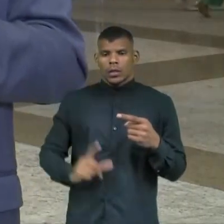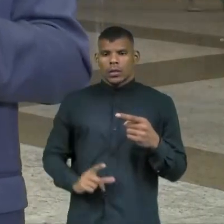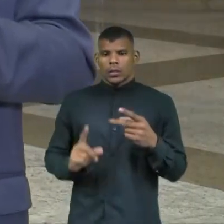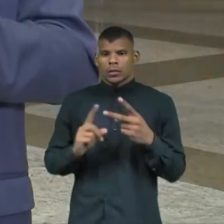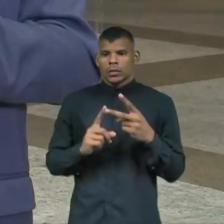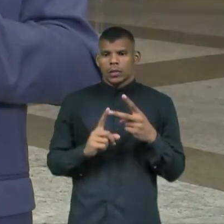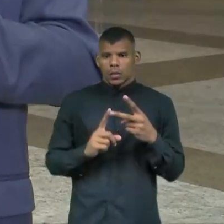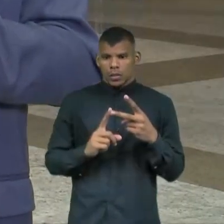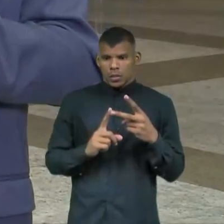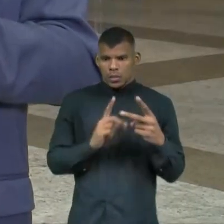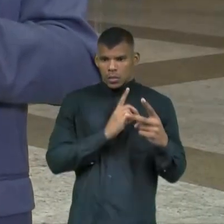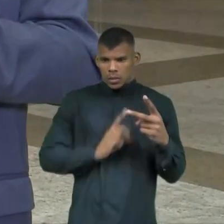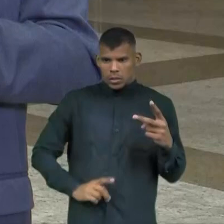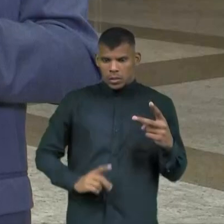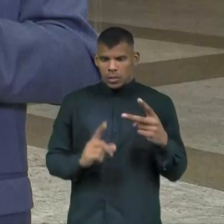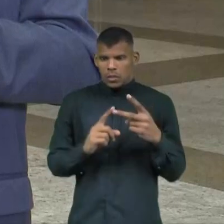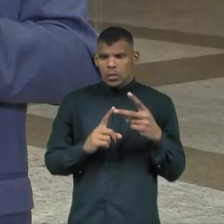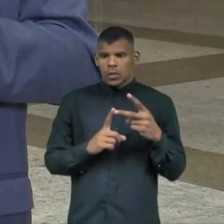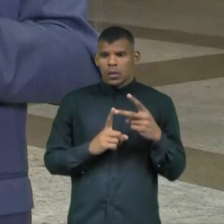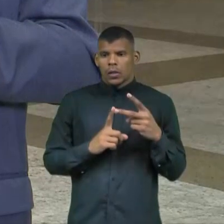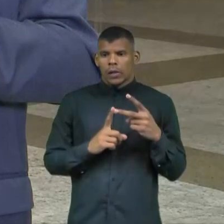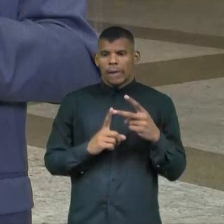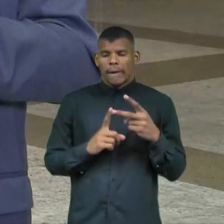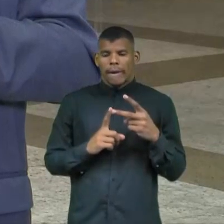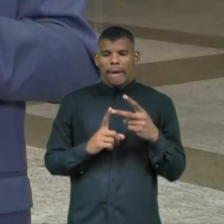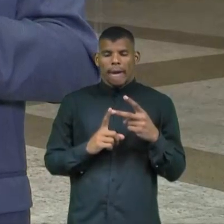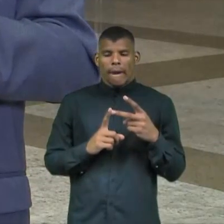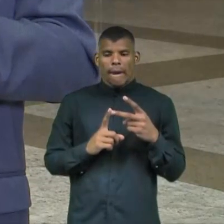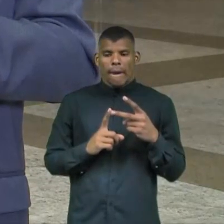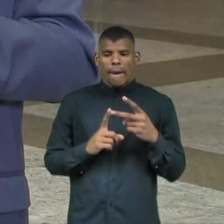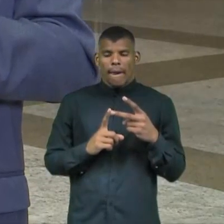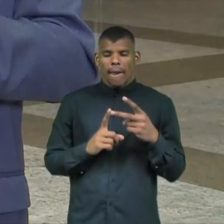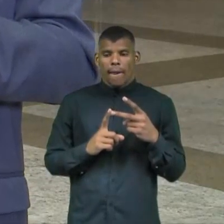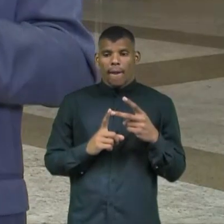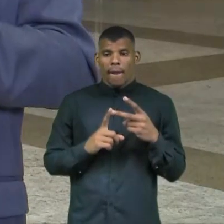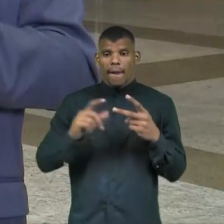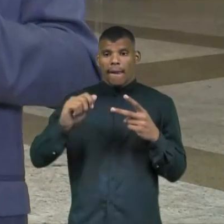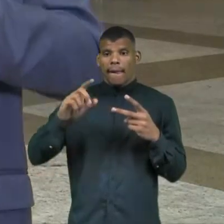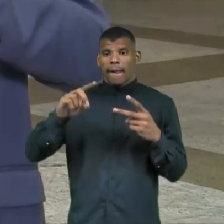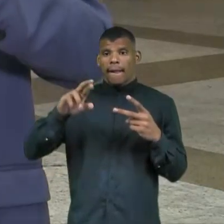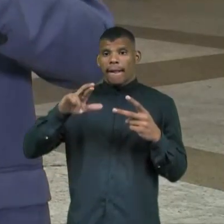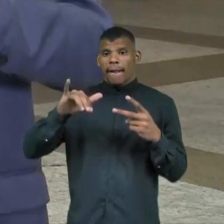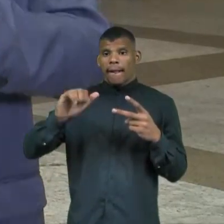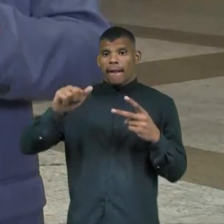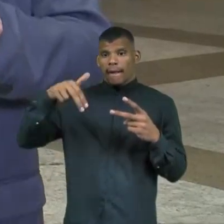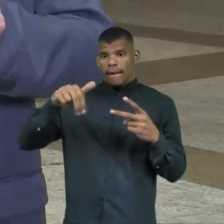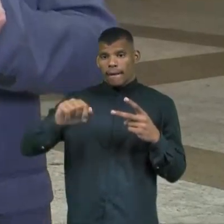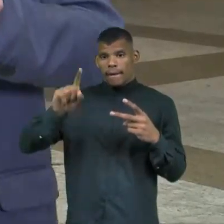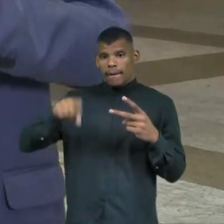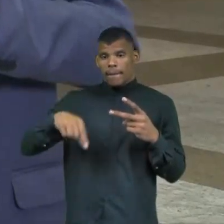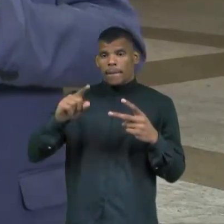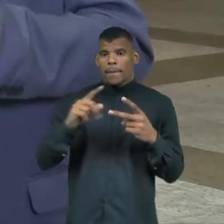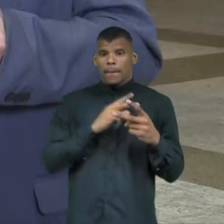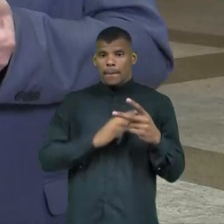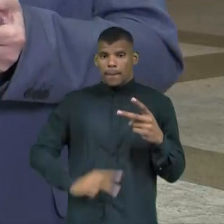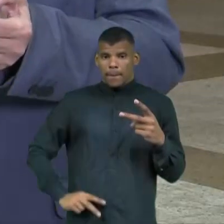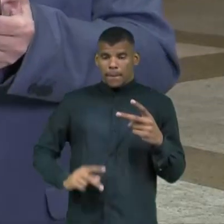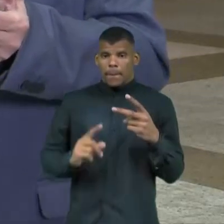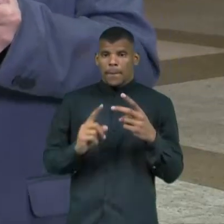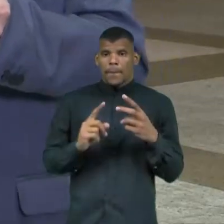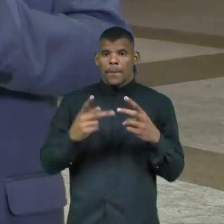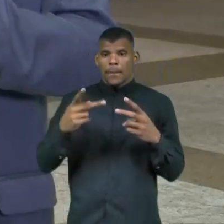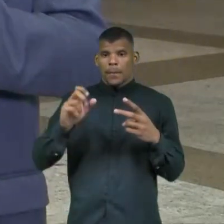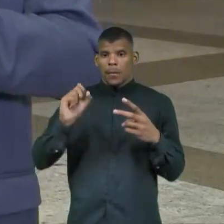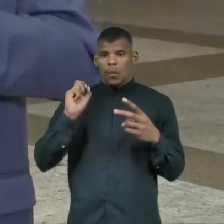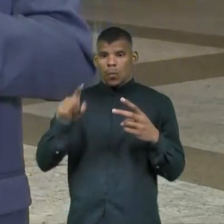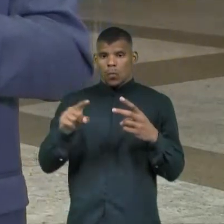aqui da Assembleia, também a Adriana Jerônimo, que é vereadora pelo PSOL na